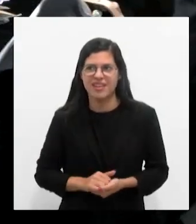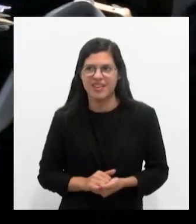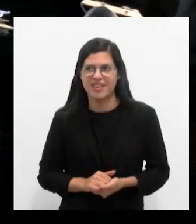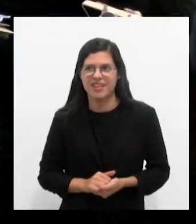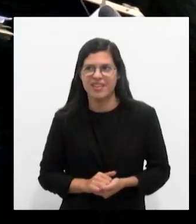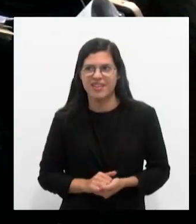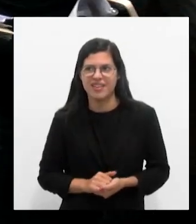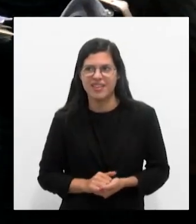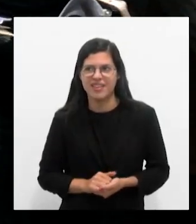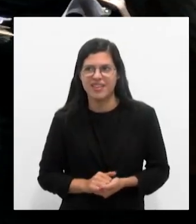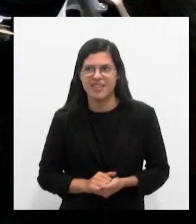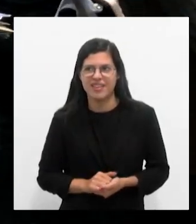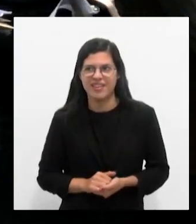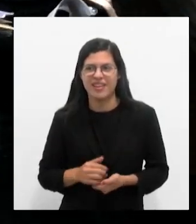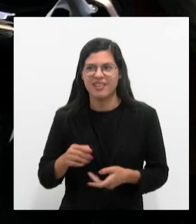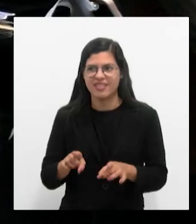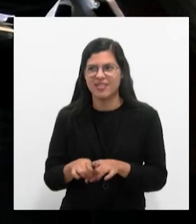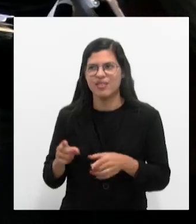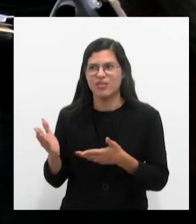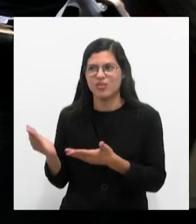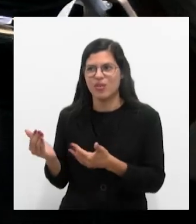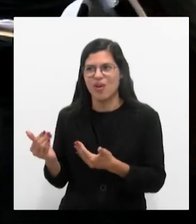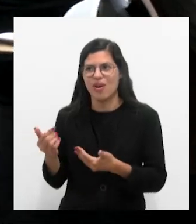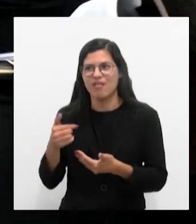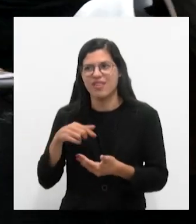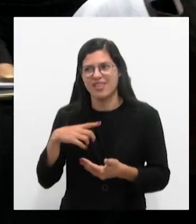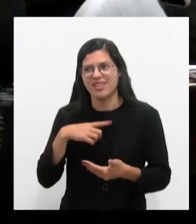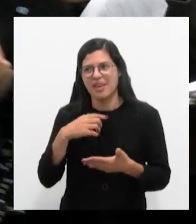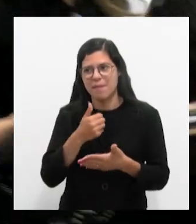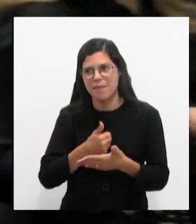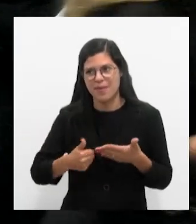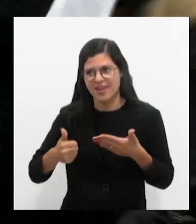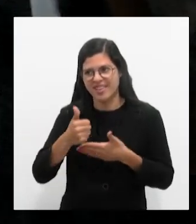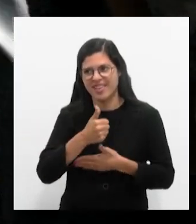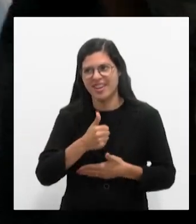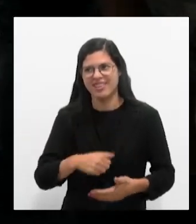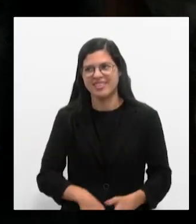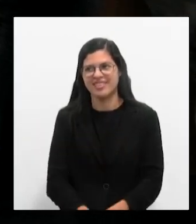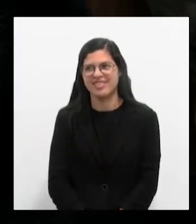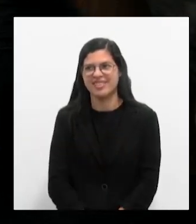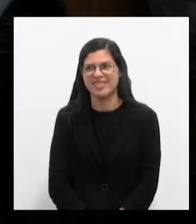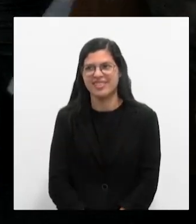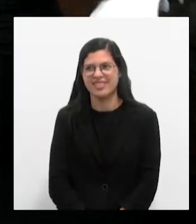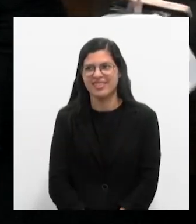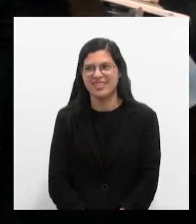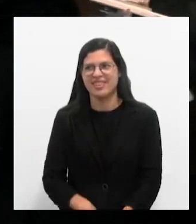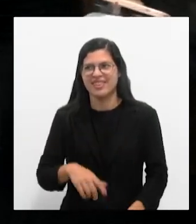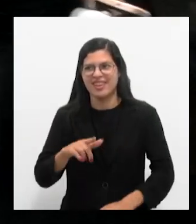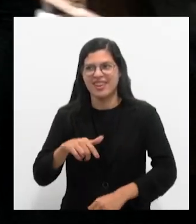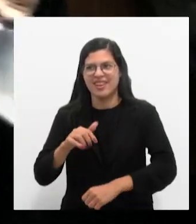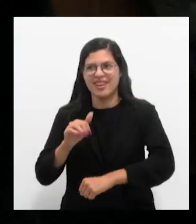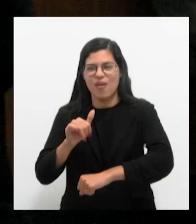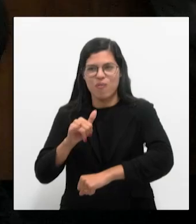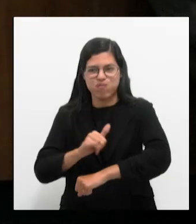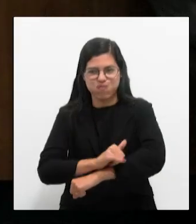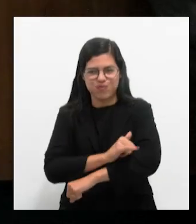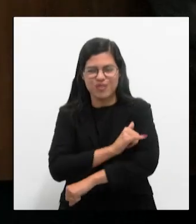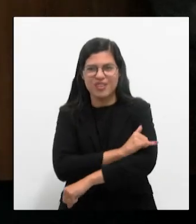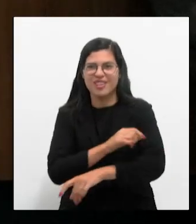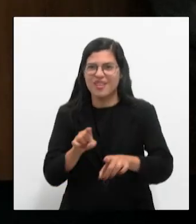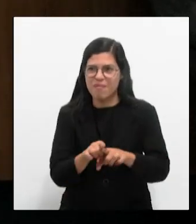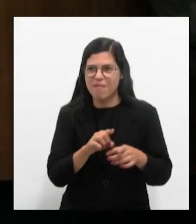Sara Pôncio, por ser jovem, o jovem tem preferência. Verdade. Entendi. Então é gordofobia e etarismo pela deputada Tia